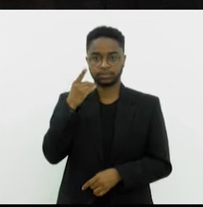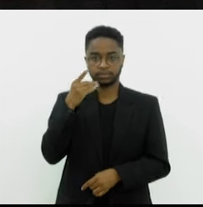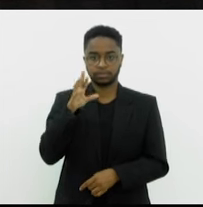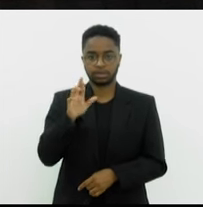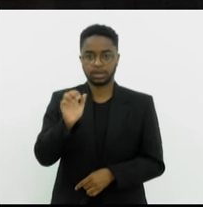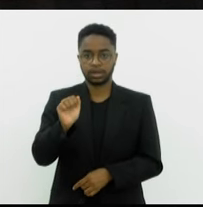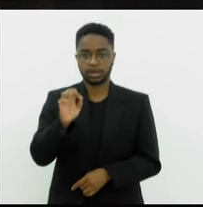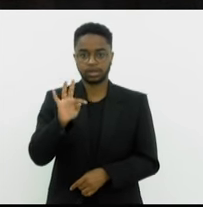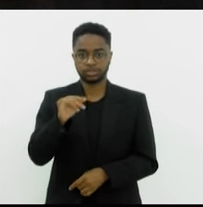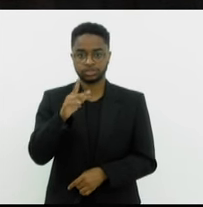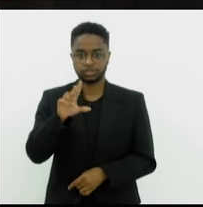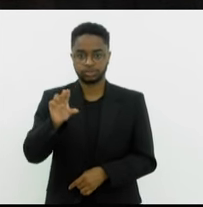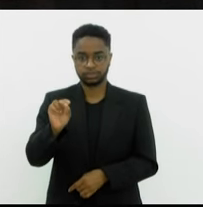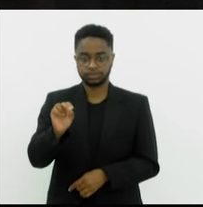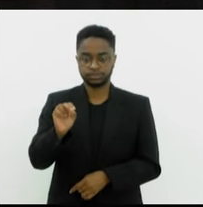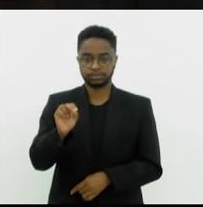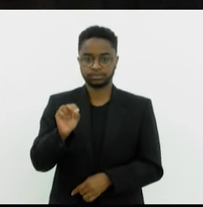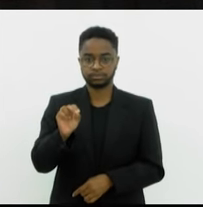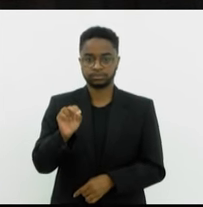Ratinho,